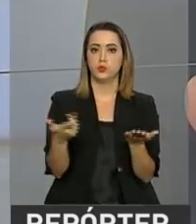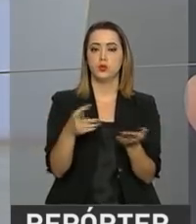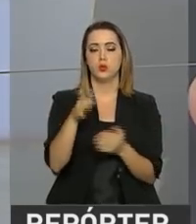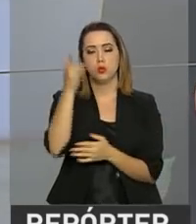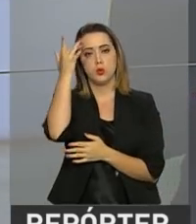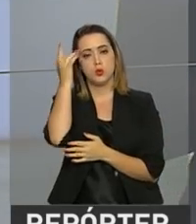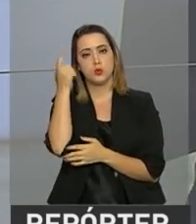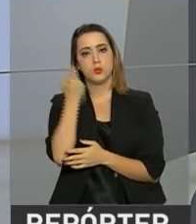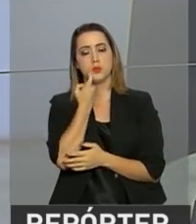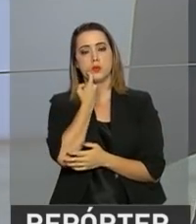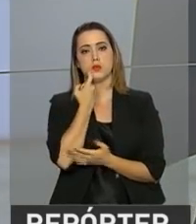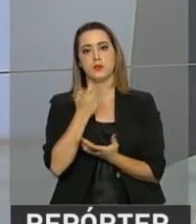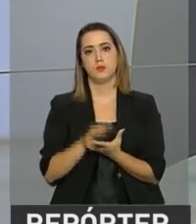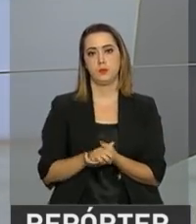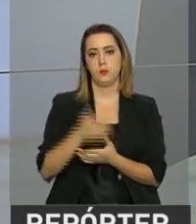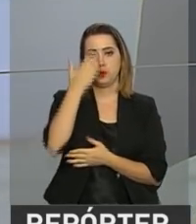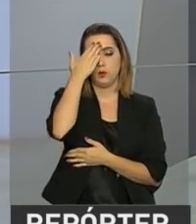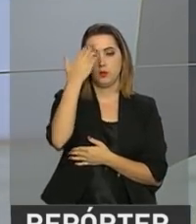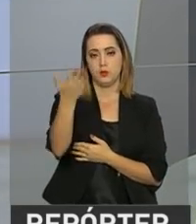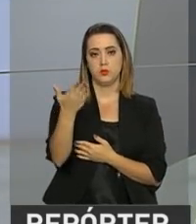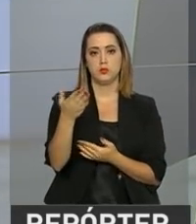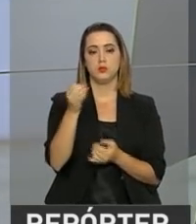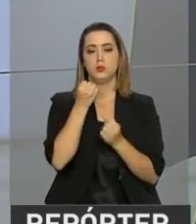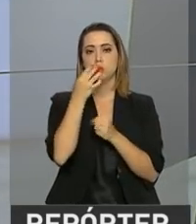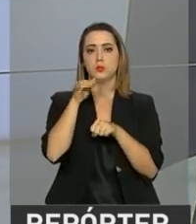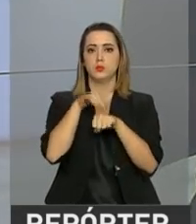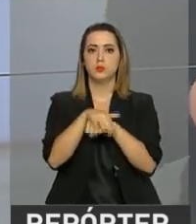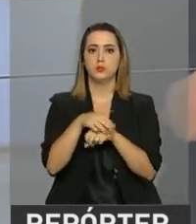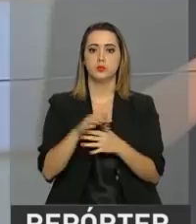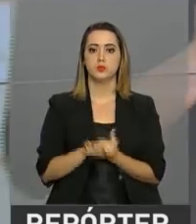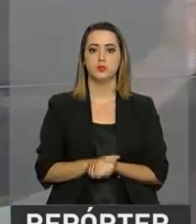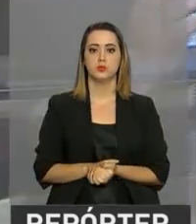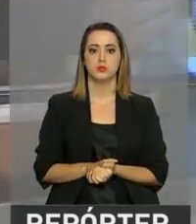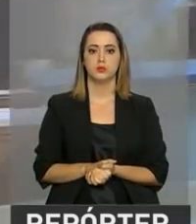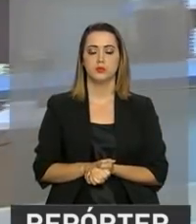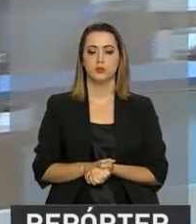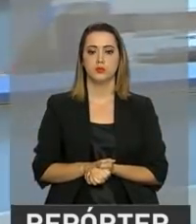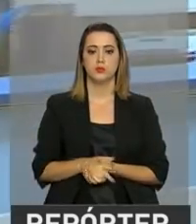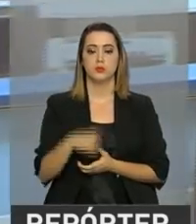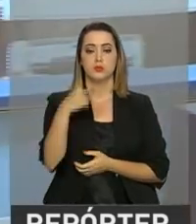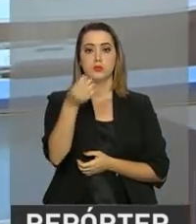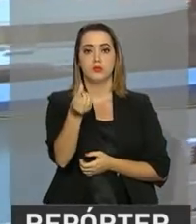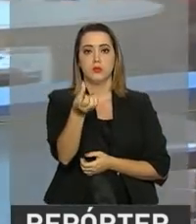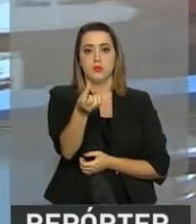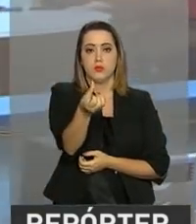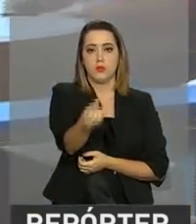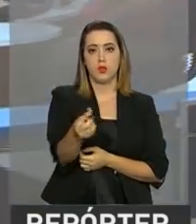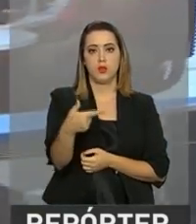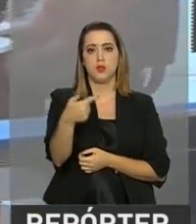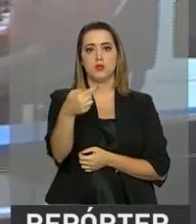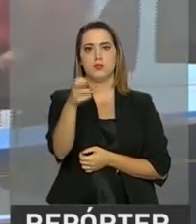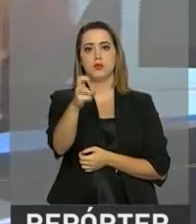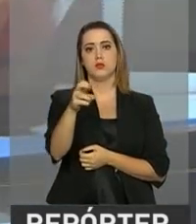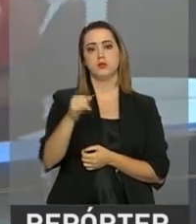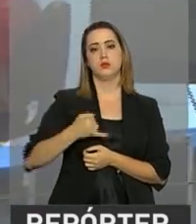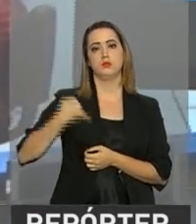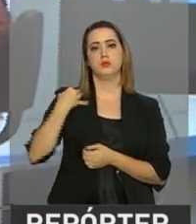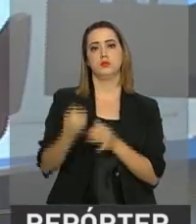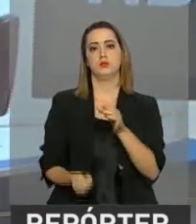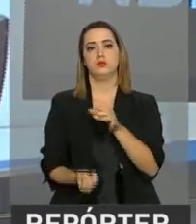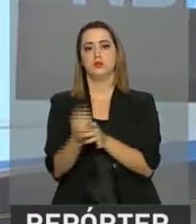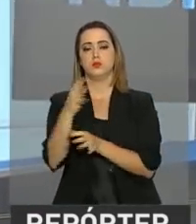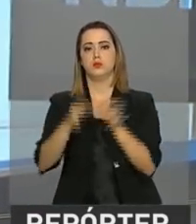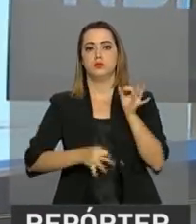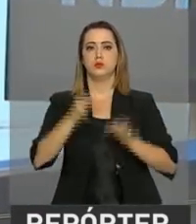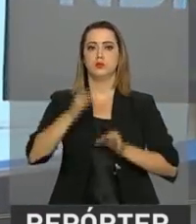Luiz Obrigado pelas informações Luana boa noite para você 2016 marca os 75 anos de criação da